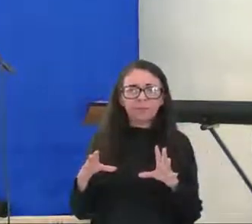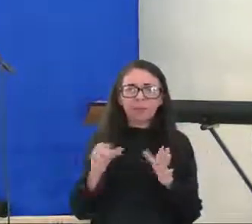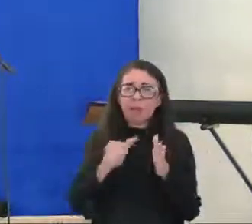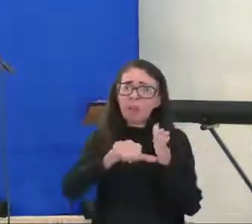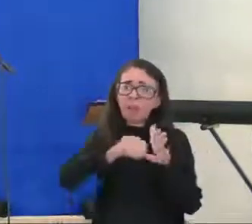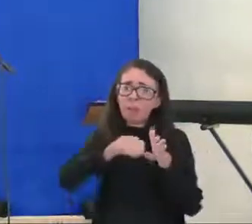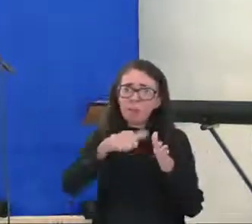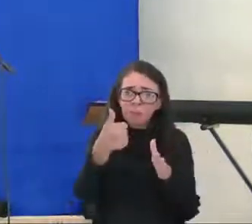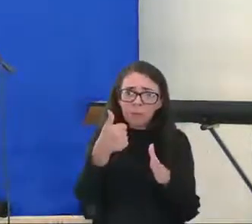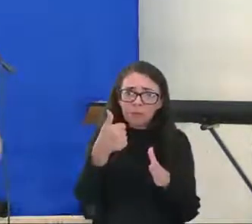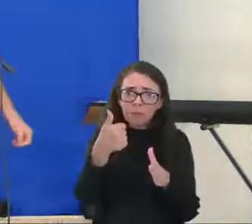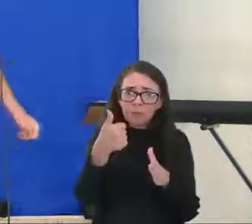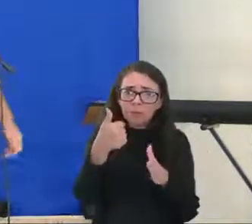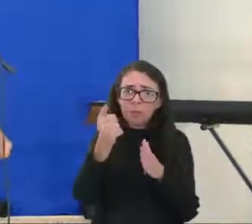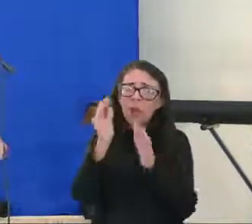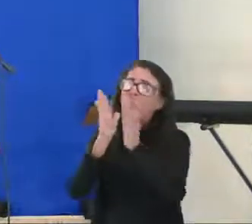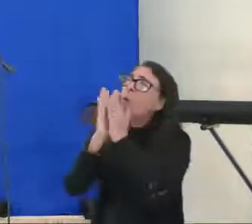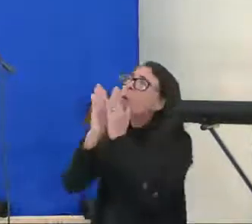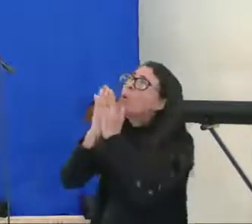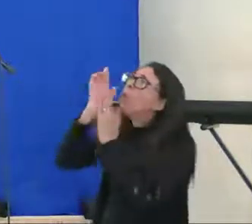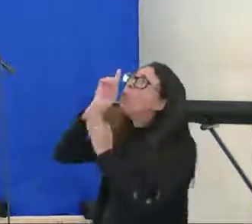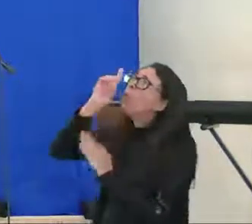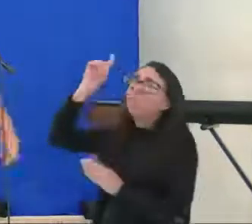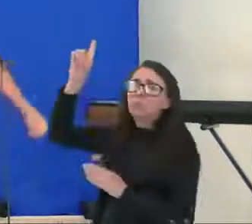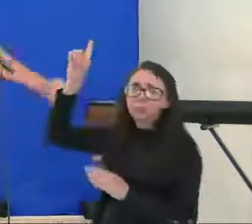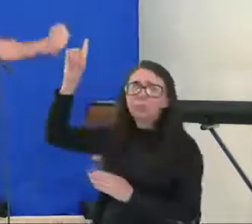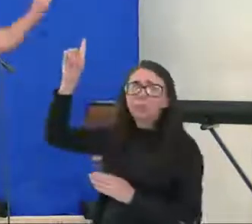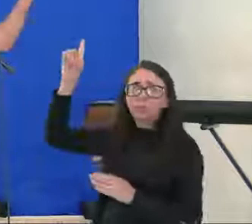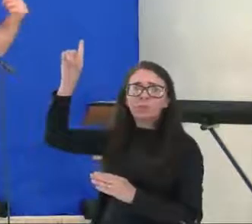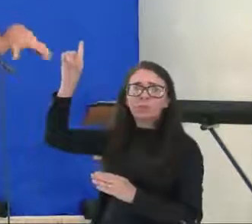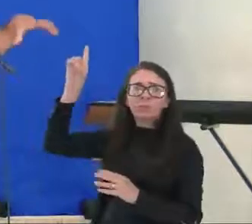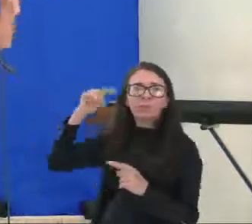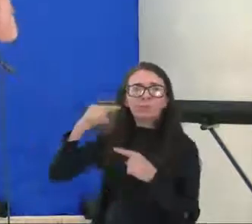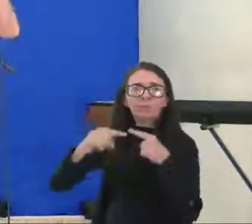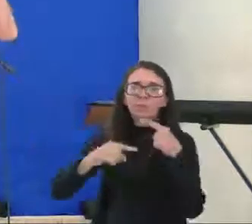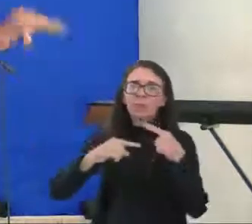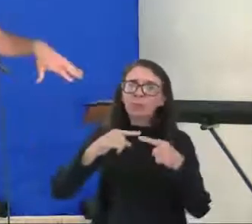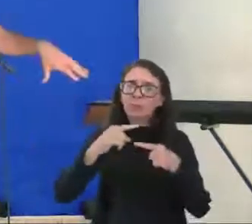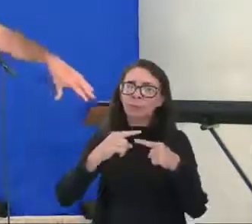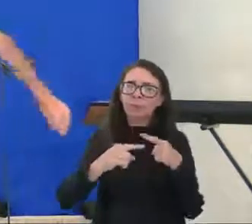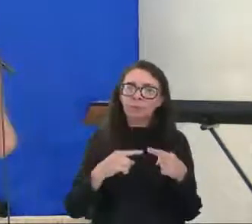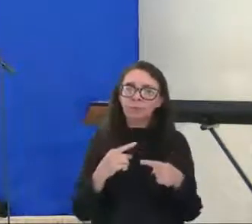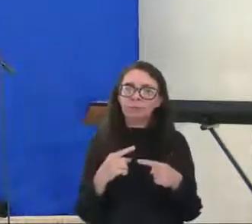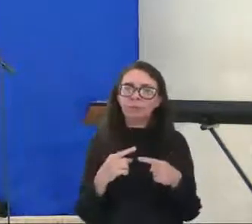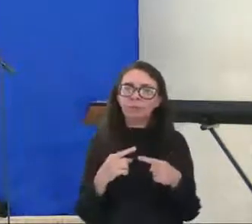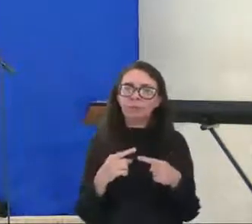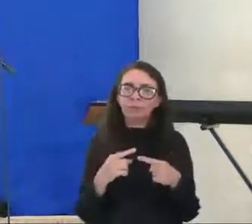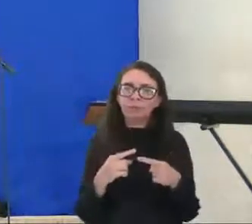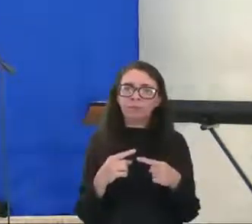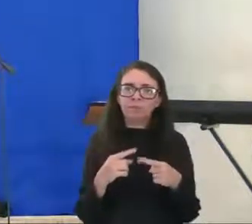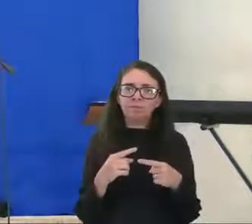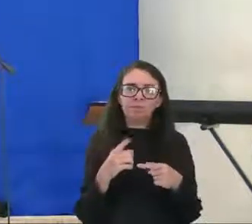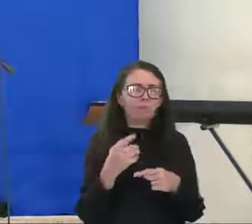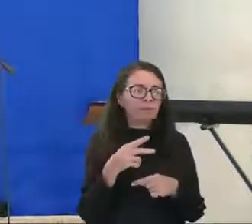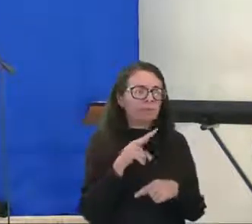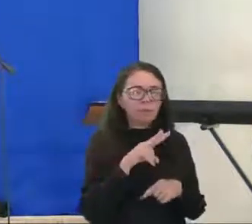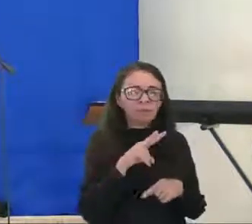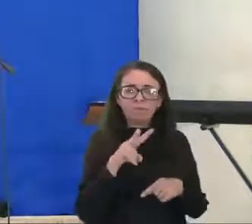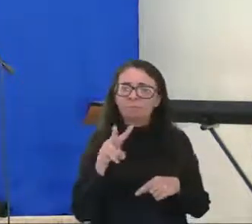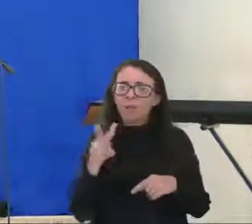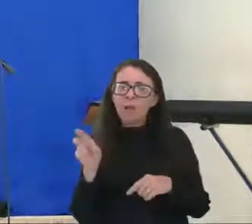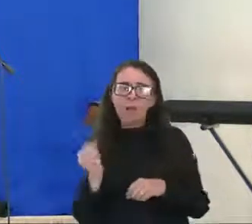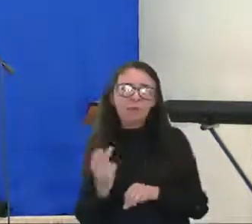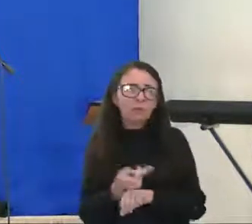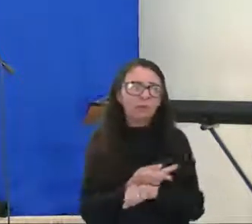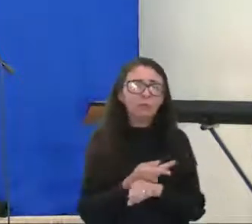Ninguém atende. Não, irmãos. Como igreja aqui, como corpo estabelecido aqui, nós temos que lutar. Nós